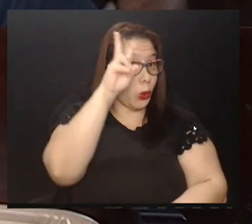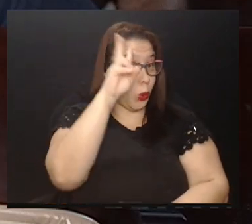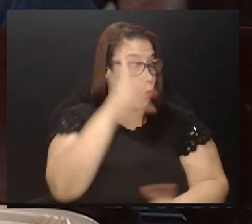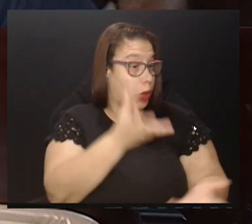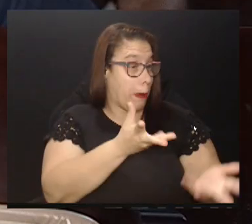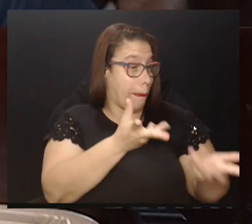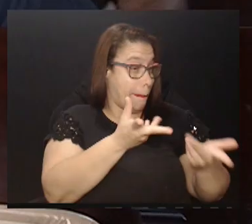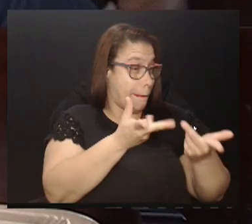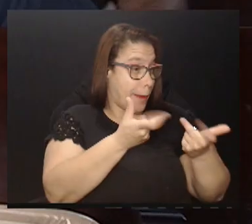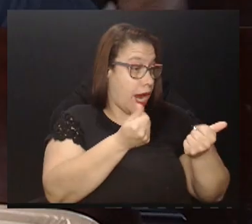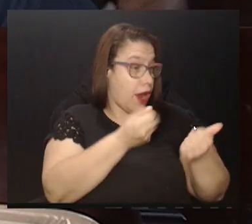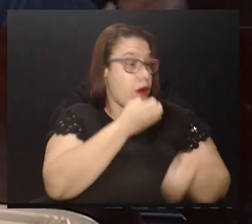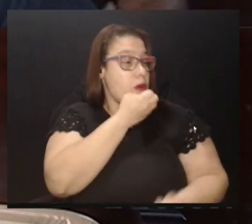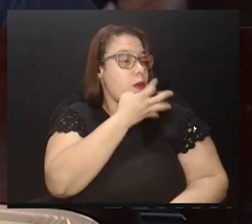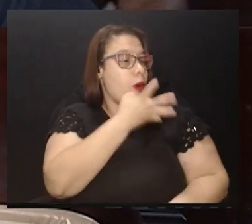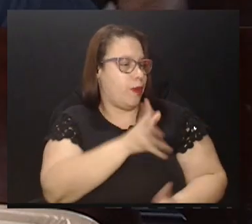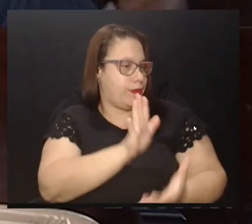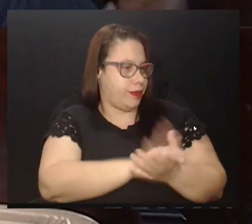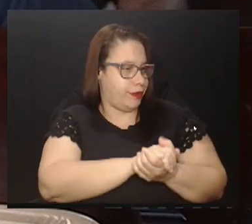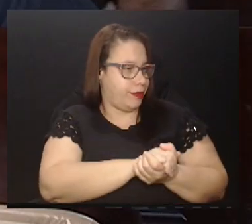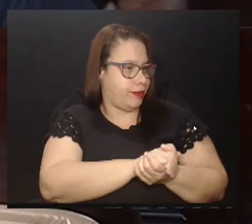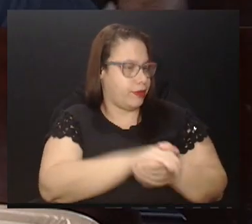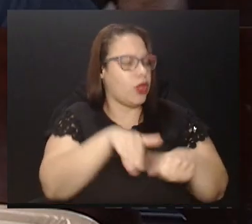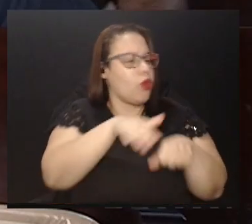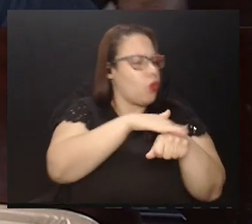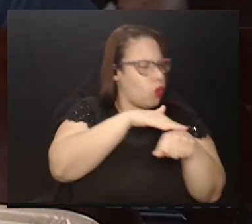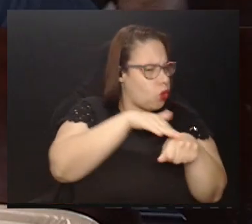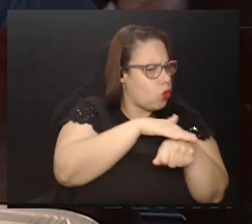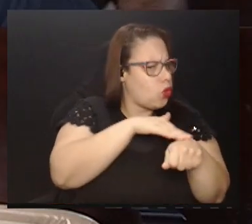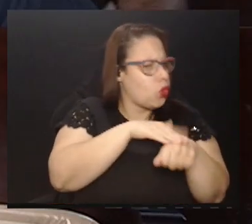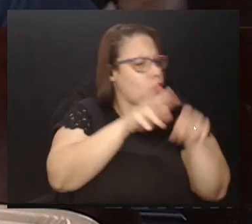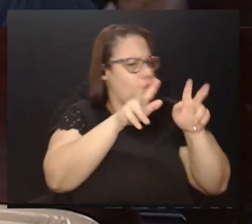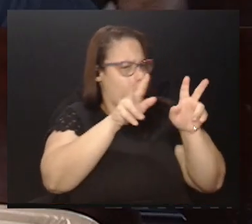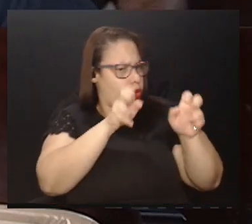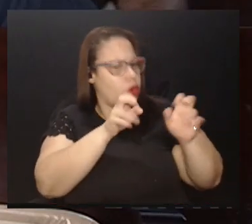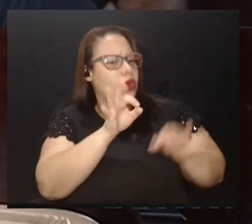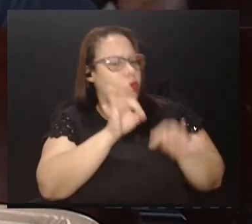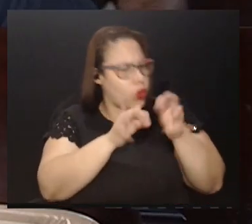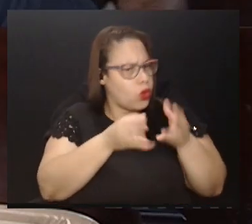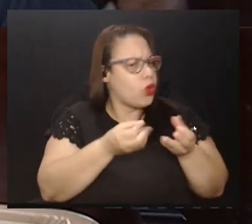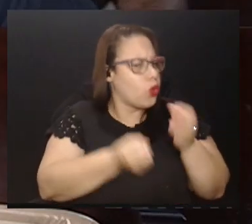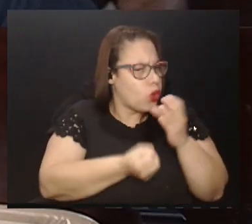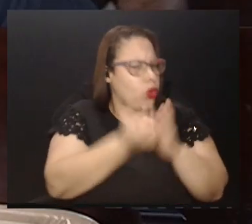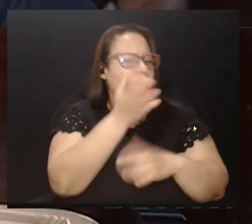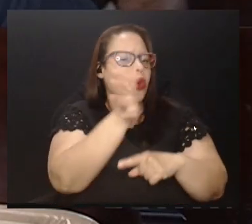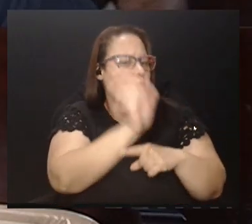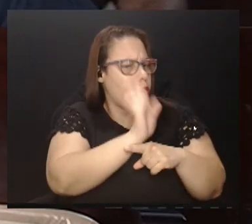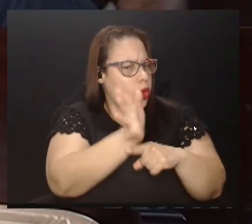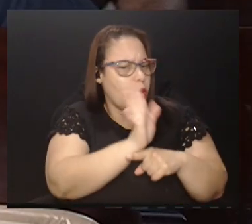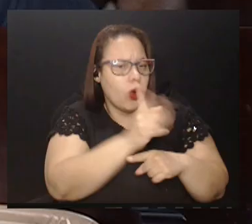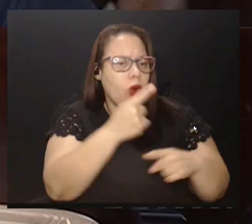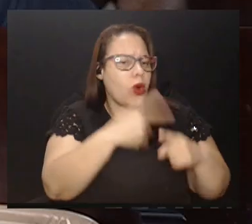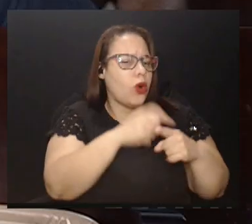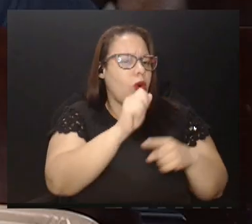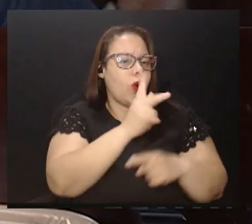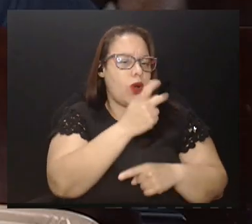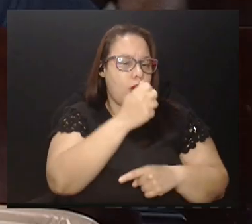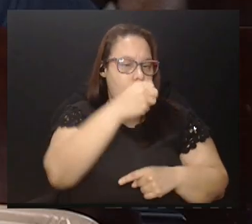vamos então conversar sobre o nosso assunto, que é justamente como nascem os filmes, porque, Hamilton, as pessoas certamente têm